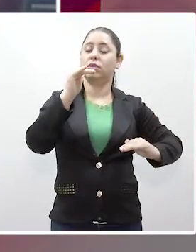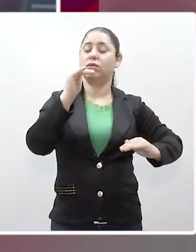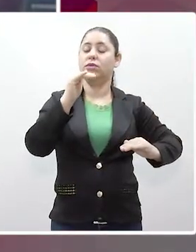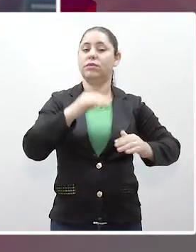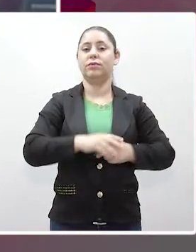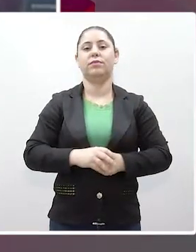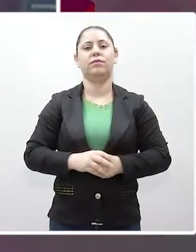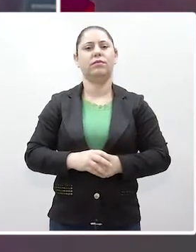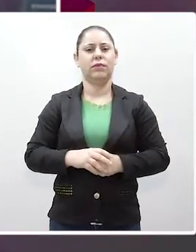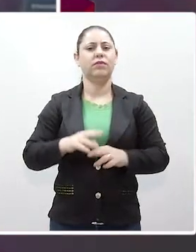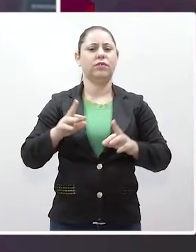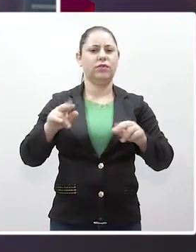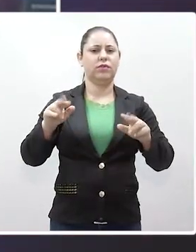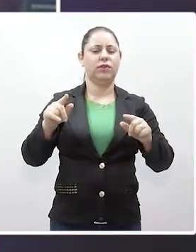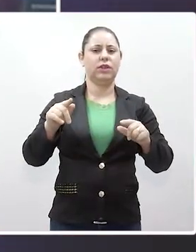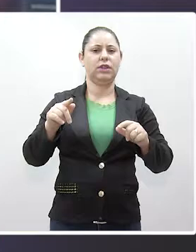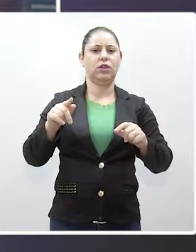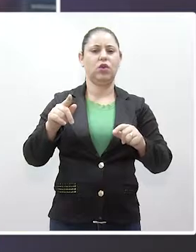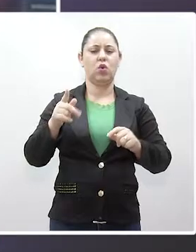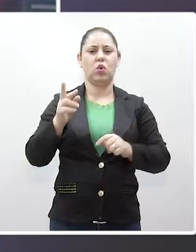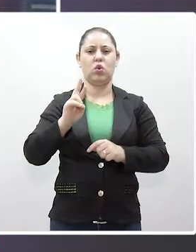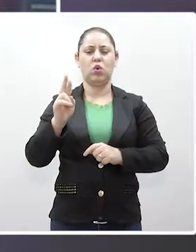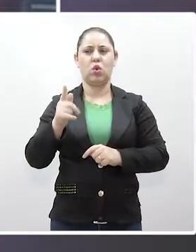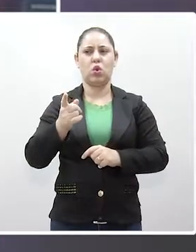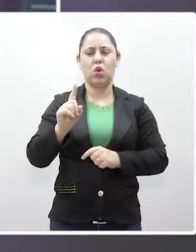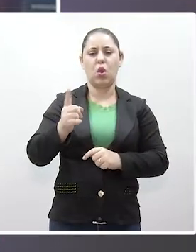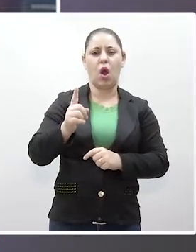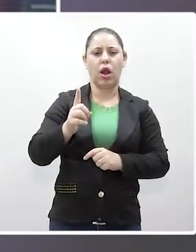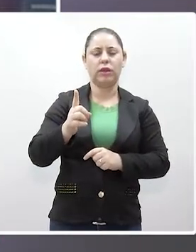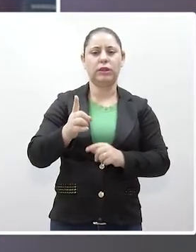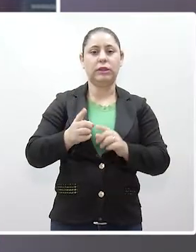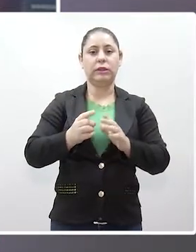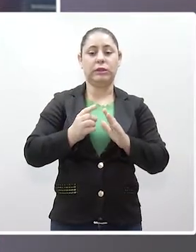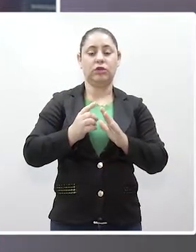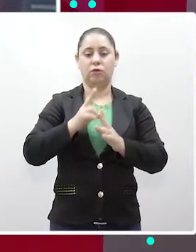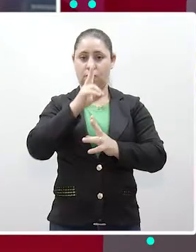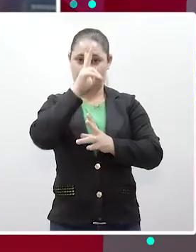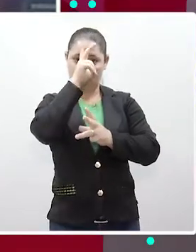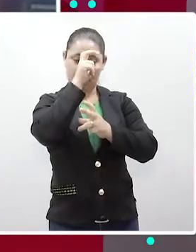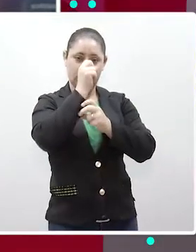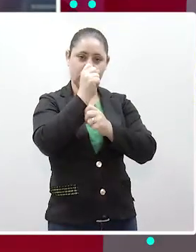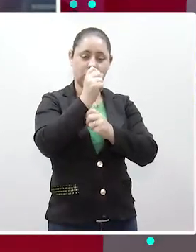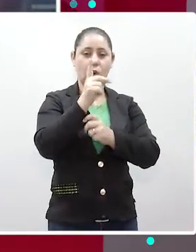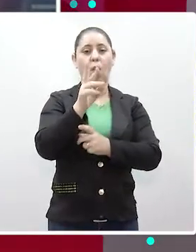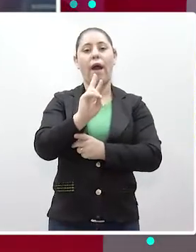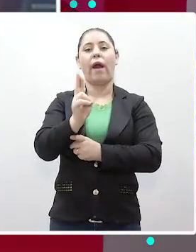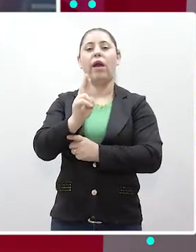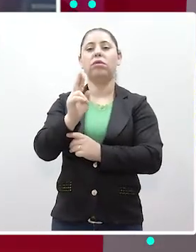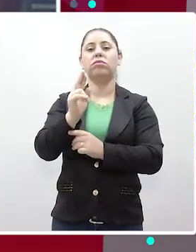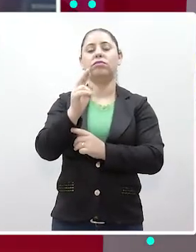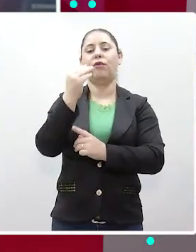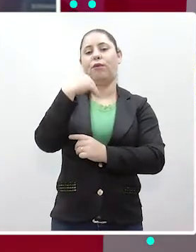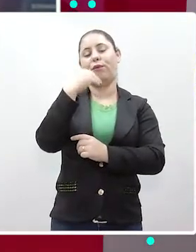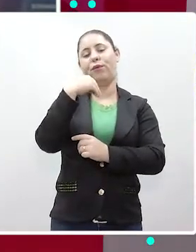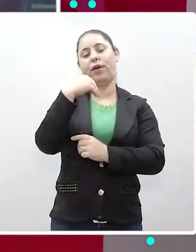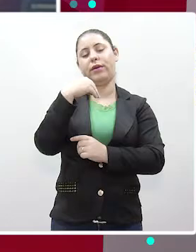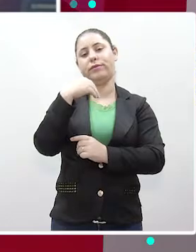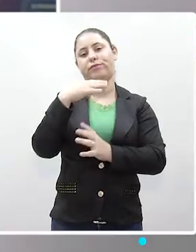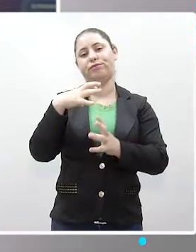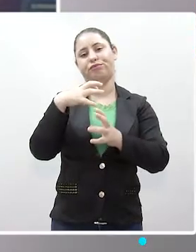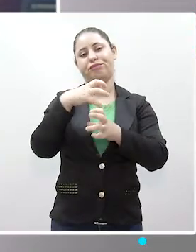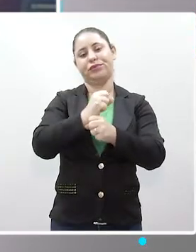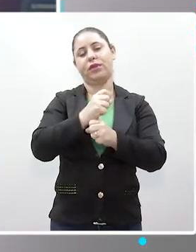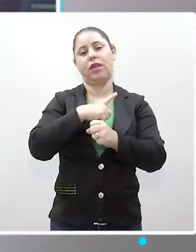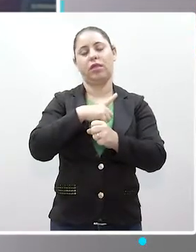certo, depreciação do câmbio, ou seja, o dólar ficou forte, o real ficou fraco, o índice GPM, ele absorveu muito mais isso.